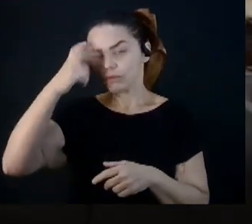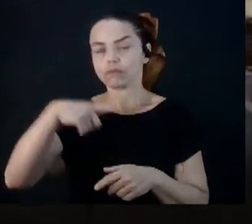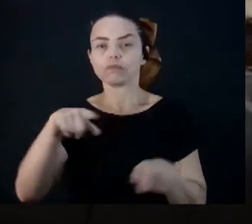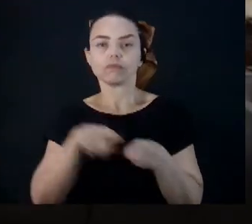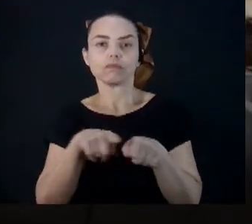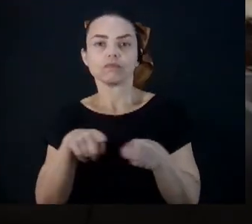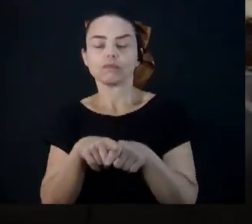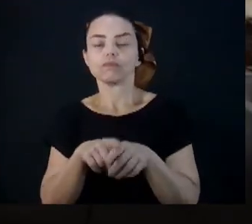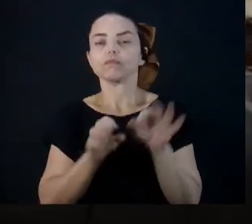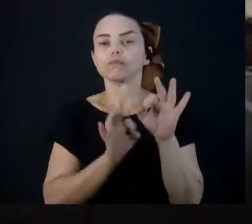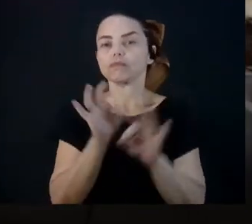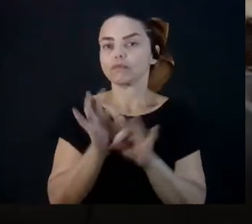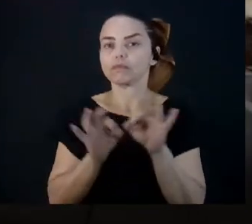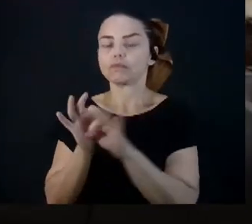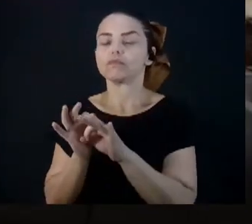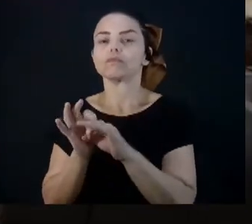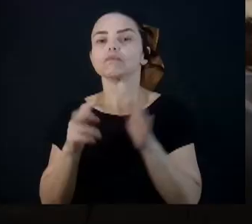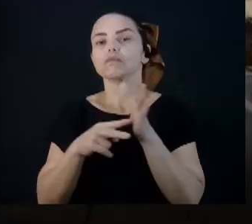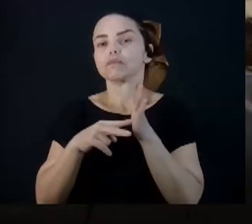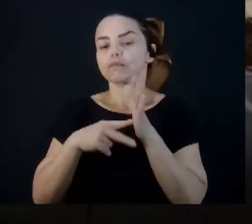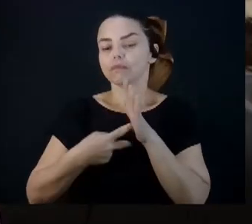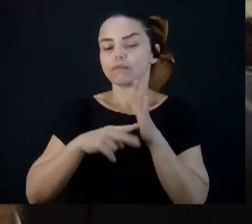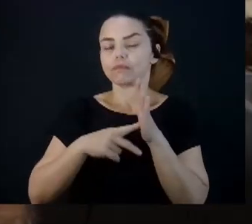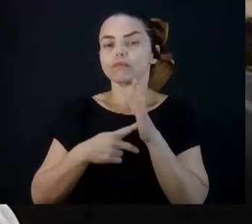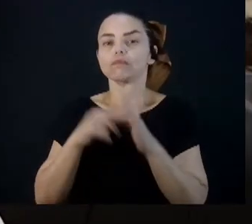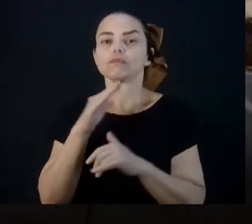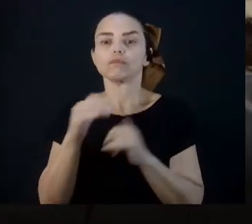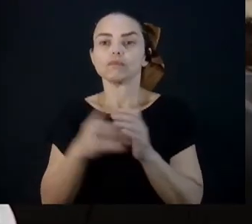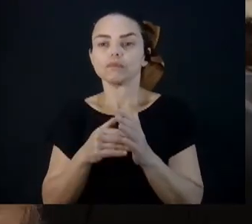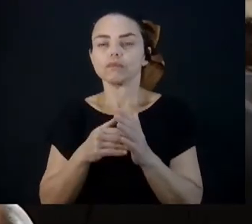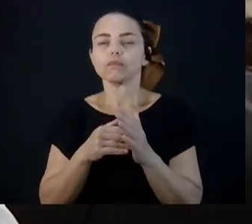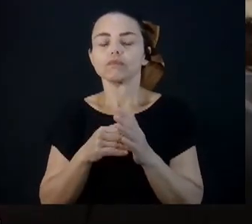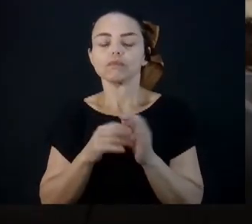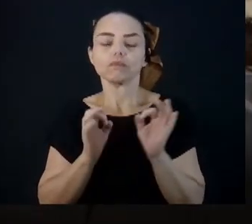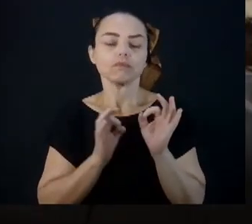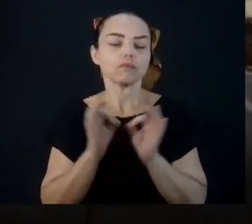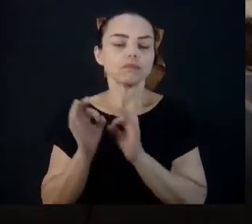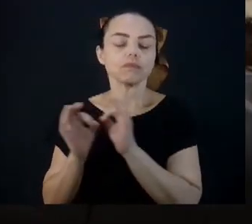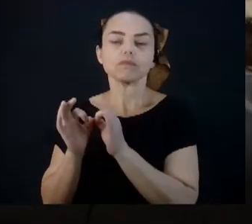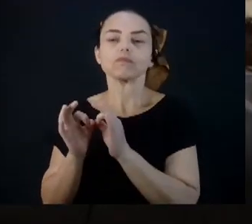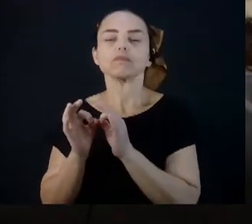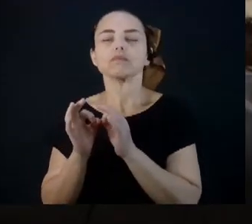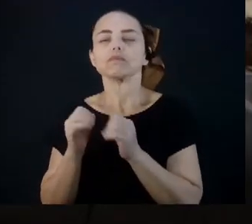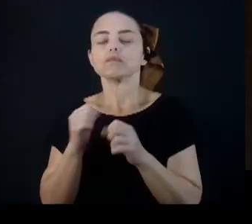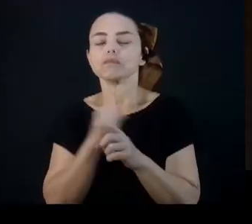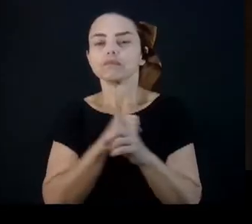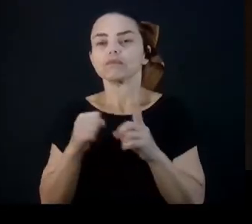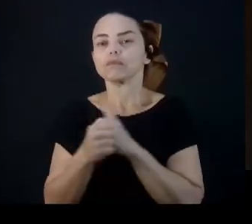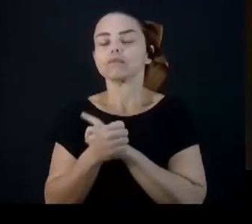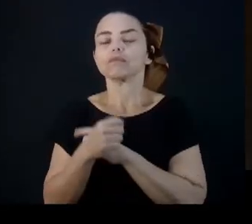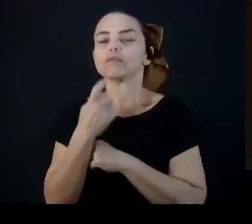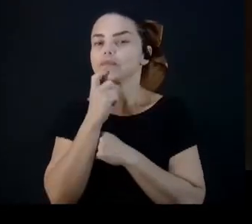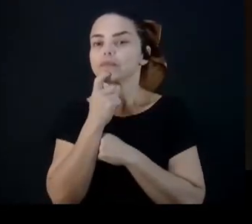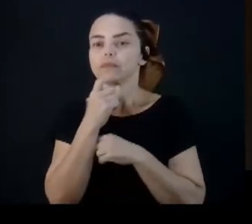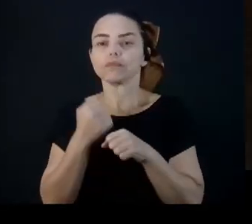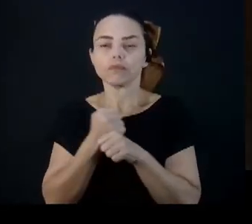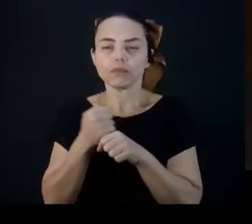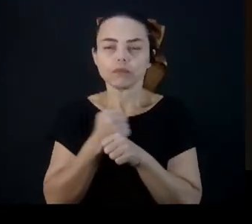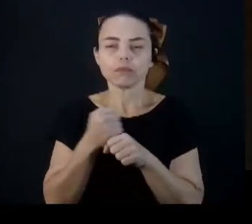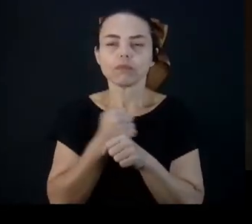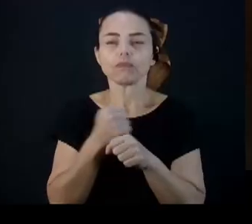organização sindical, e tudo isso foi formando a sociedade campineira ao longo desses anos.